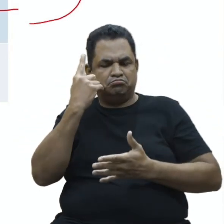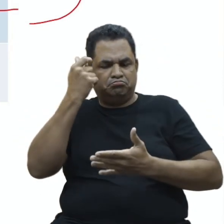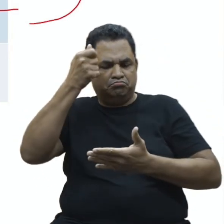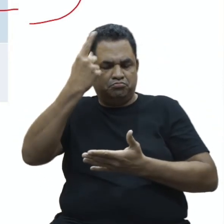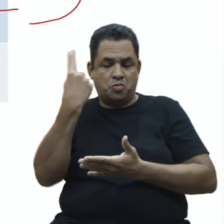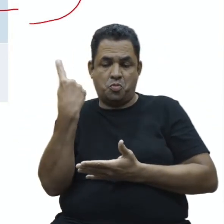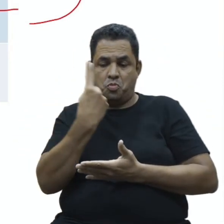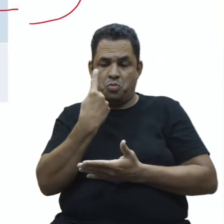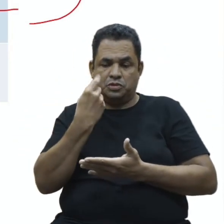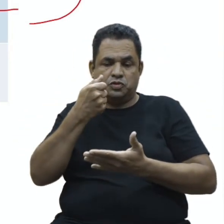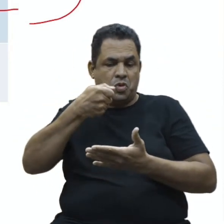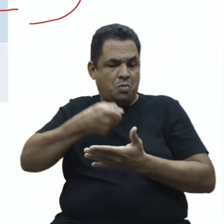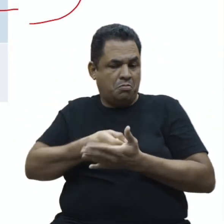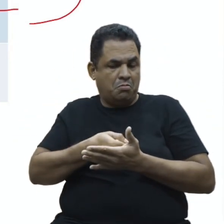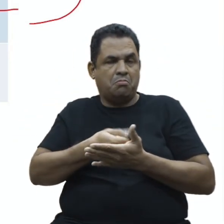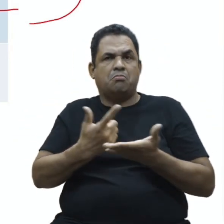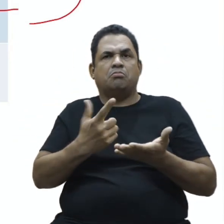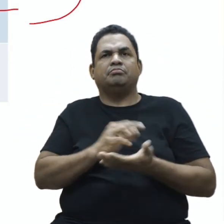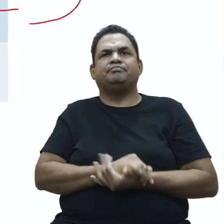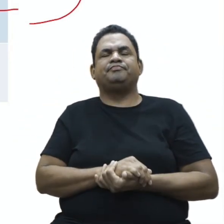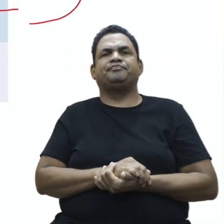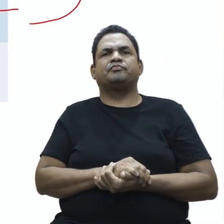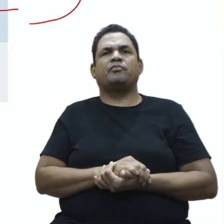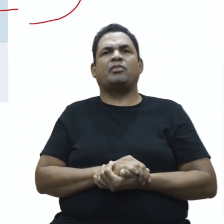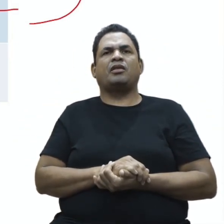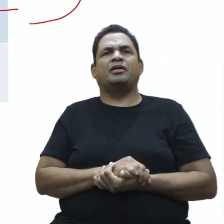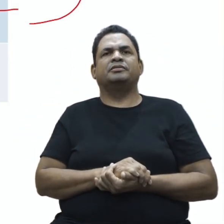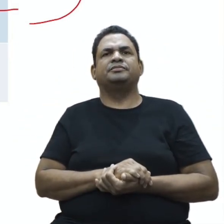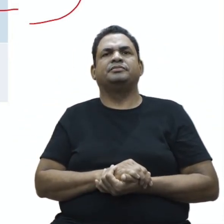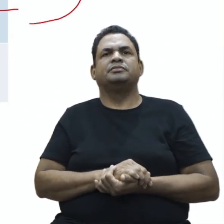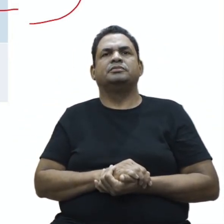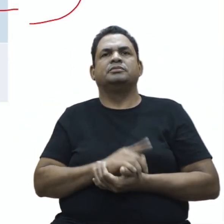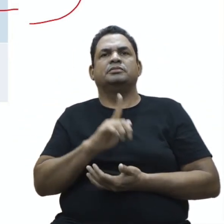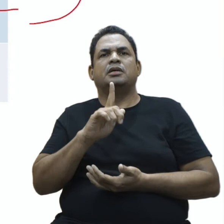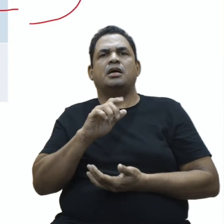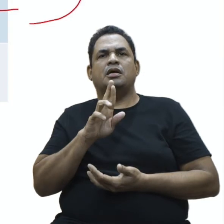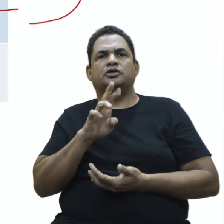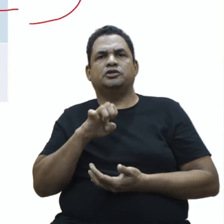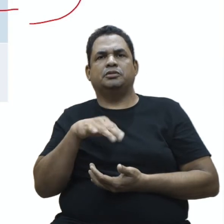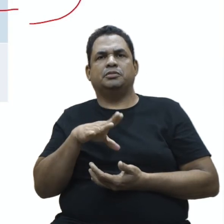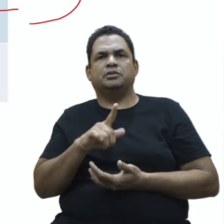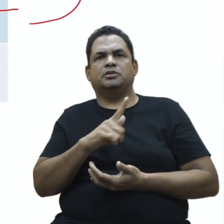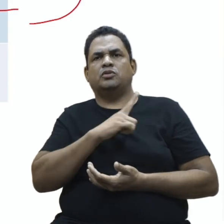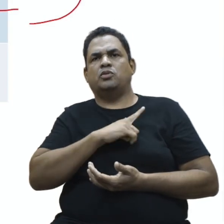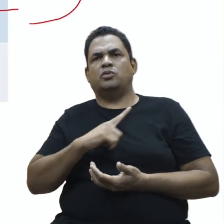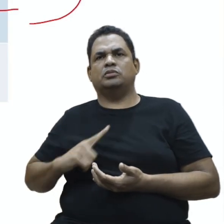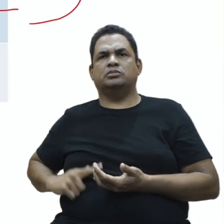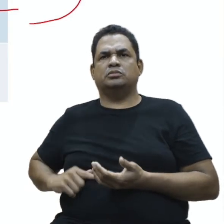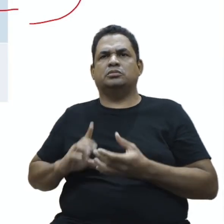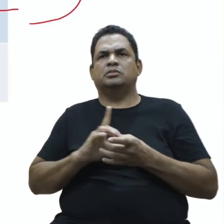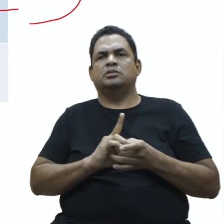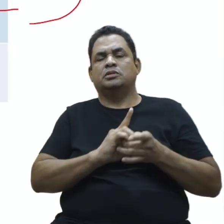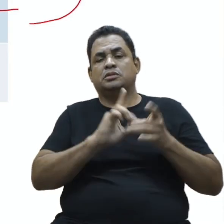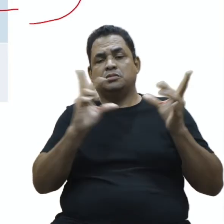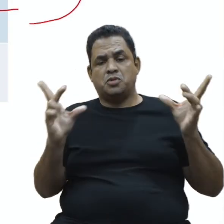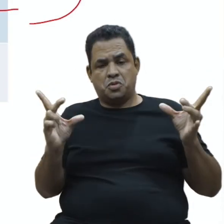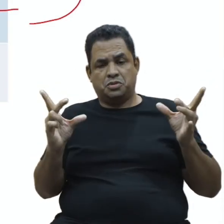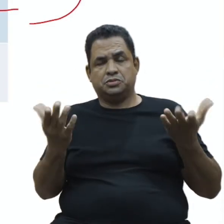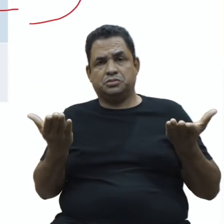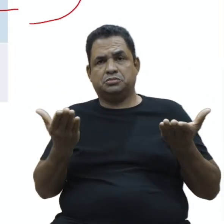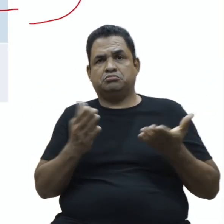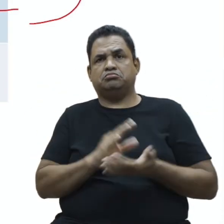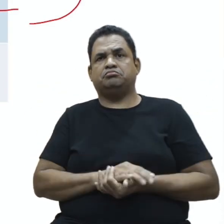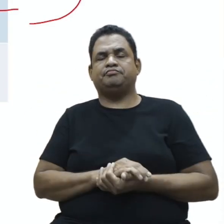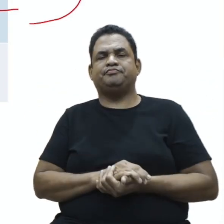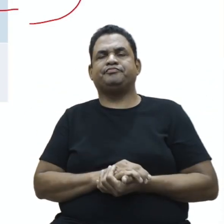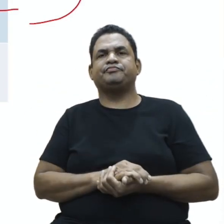monarquia parlamentarista, né? E o regime de governo? Regime de governo pode ser a democracia